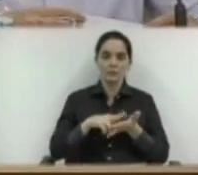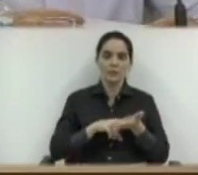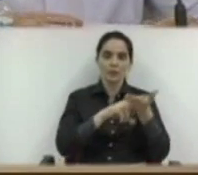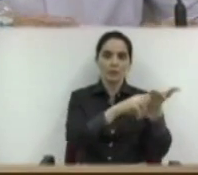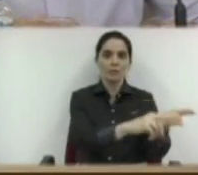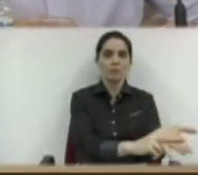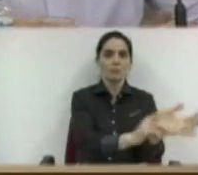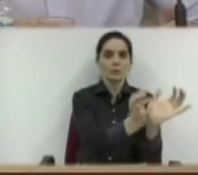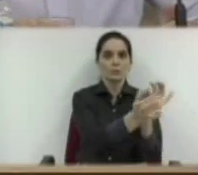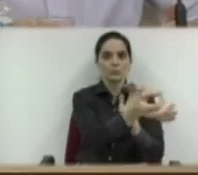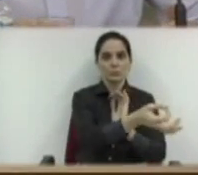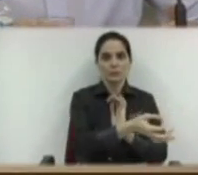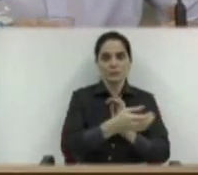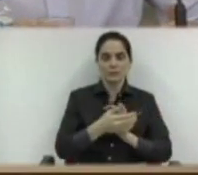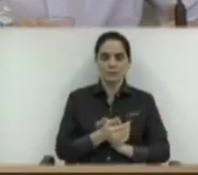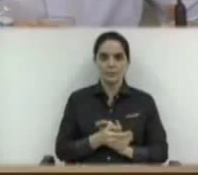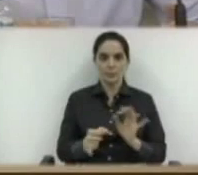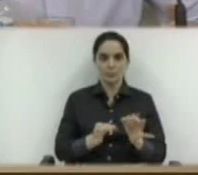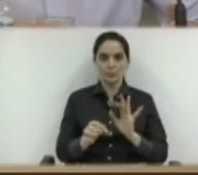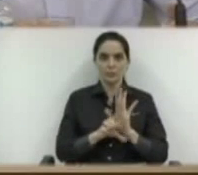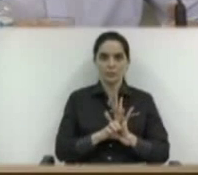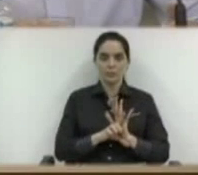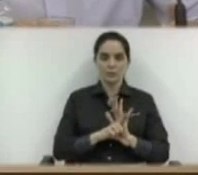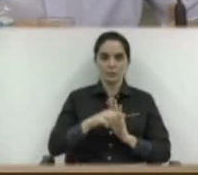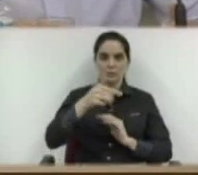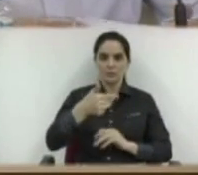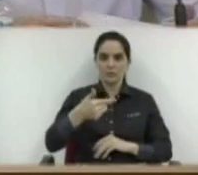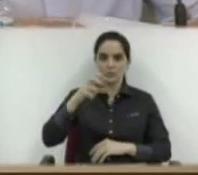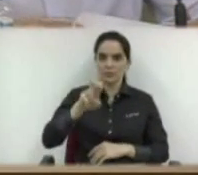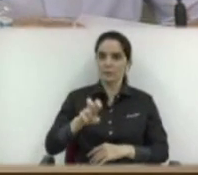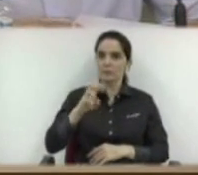e encaminhado às comissões. Projeto de lei número